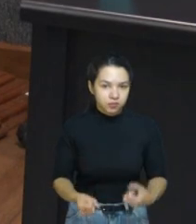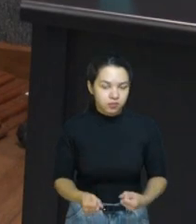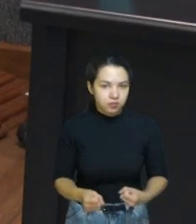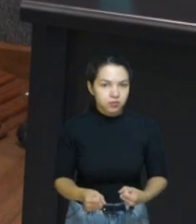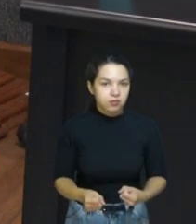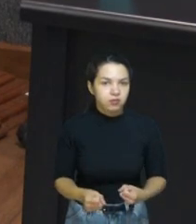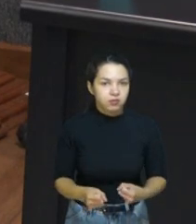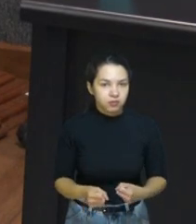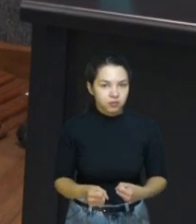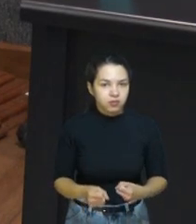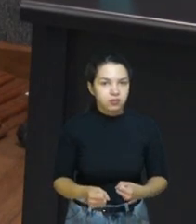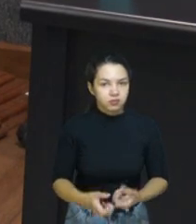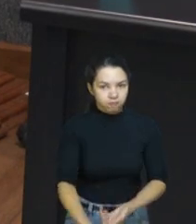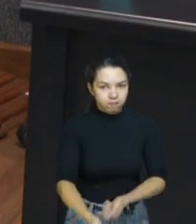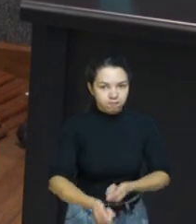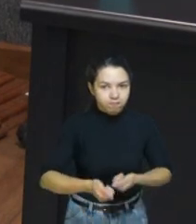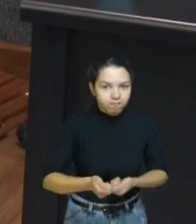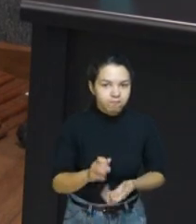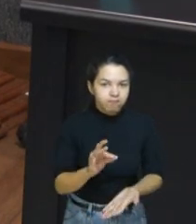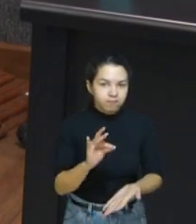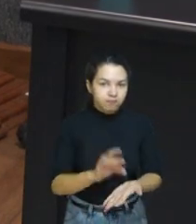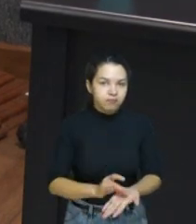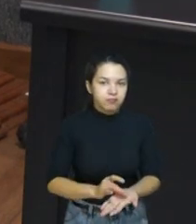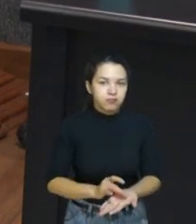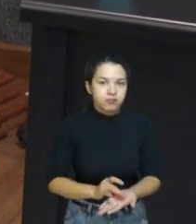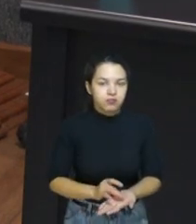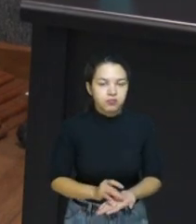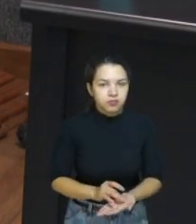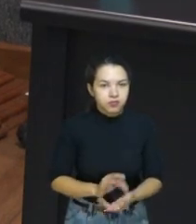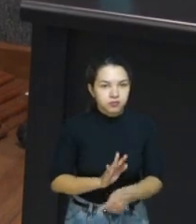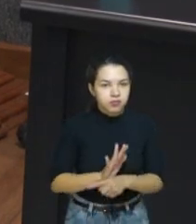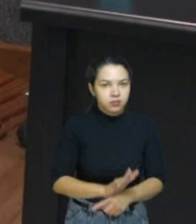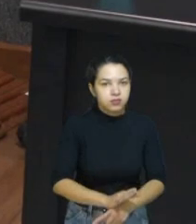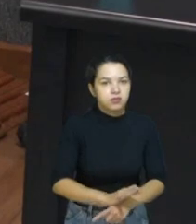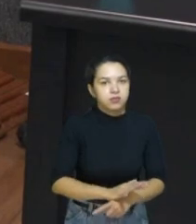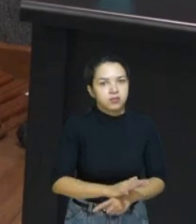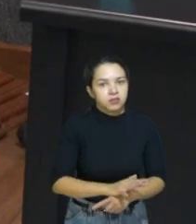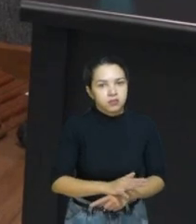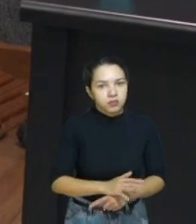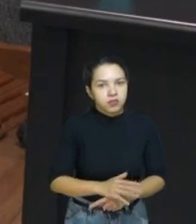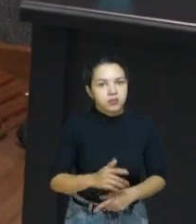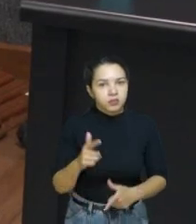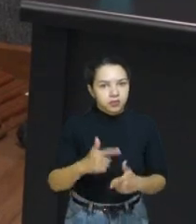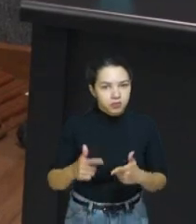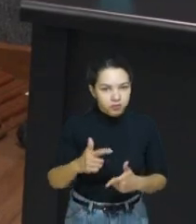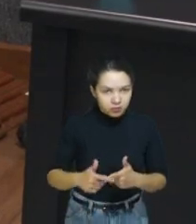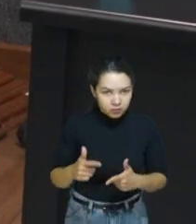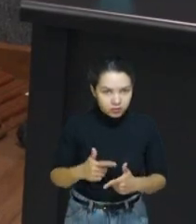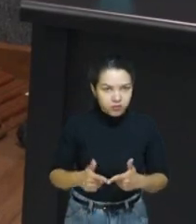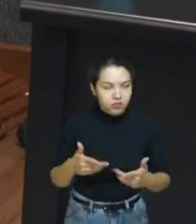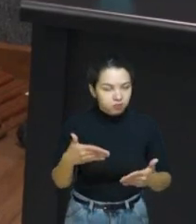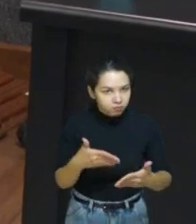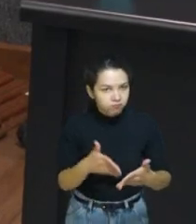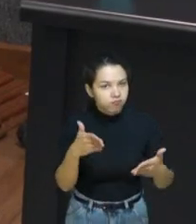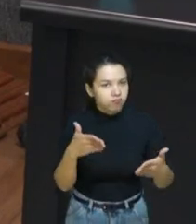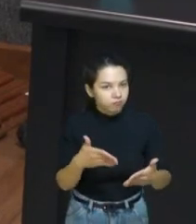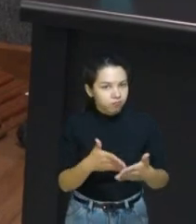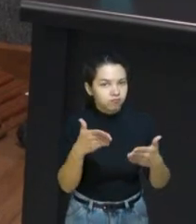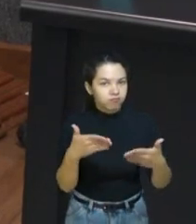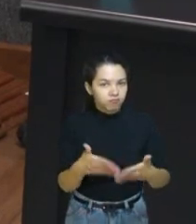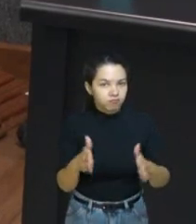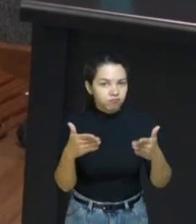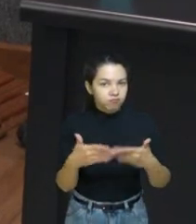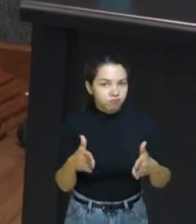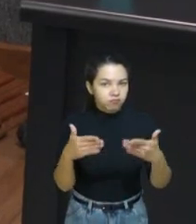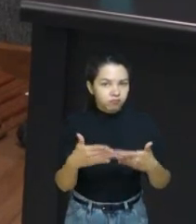pegar o fio na mão e puxar mesmo, né, e superar todos os obstáculos que vão se apresentando no